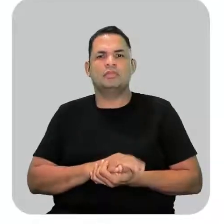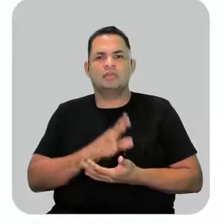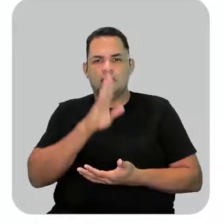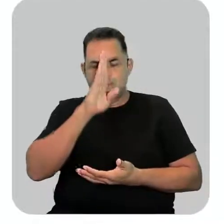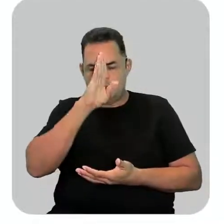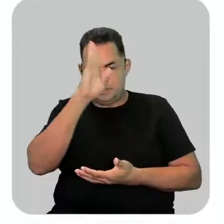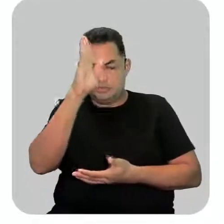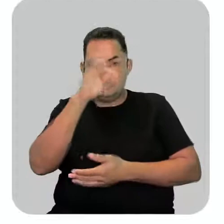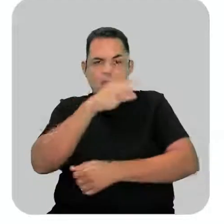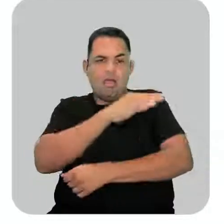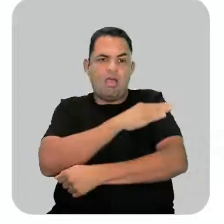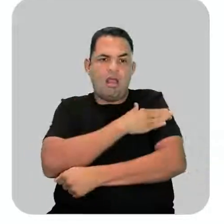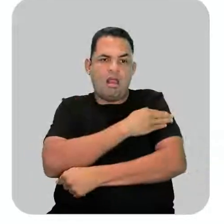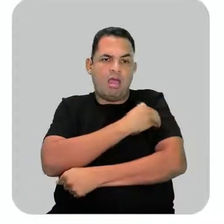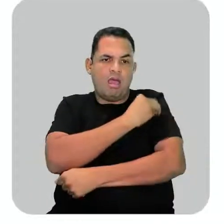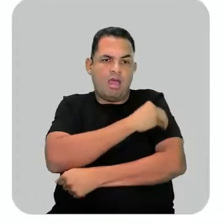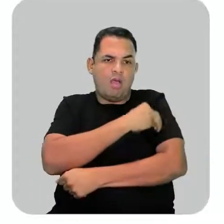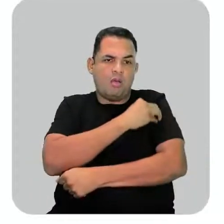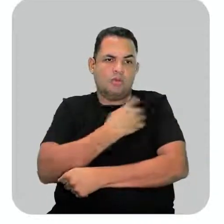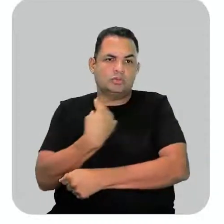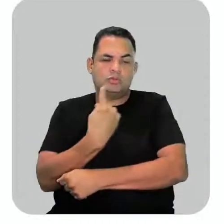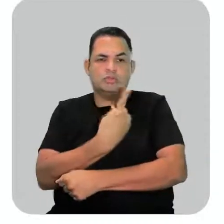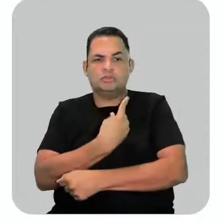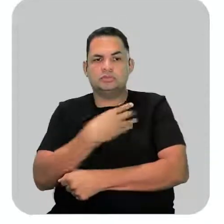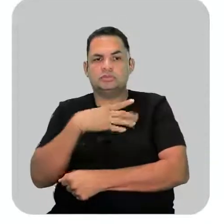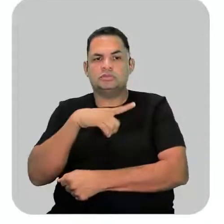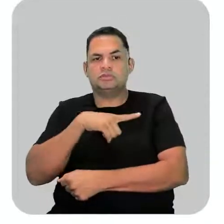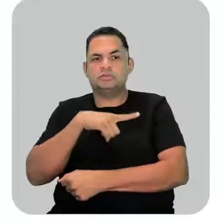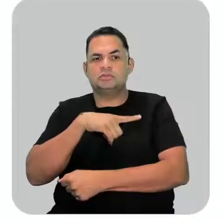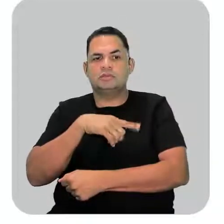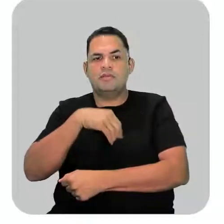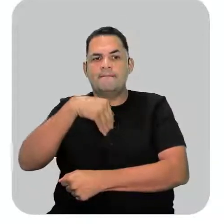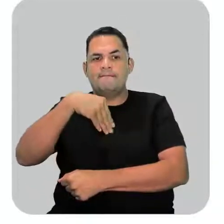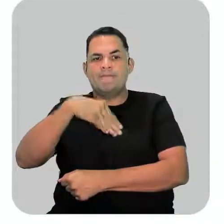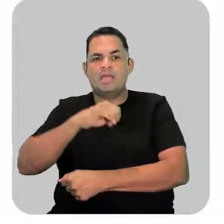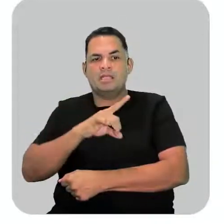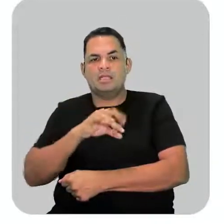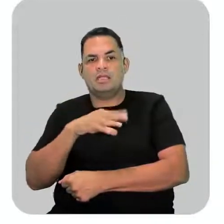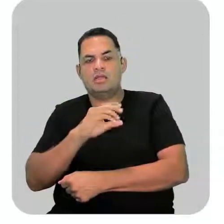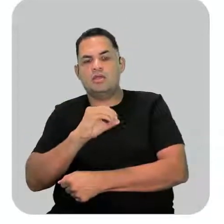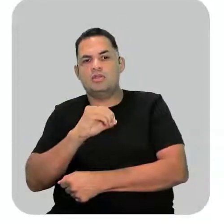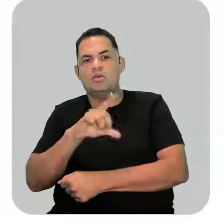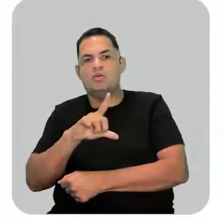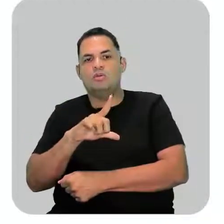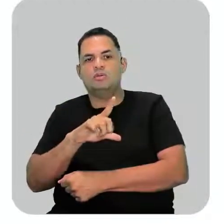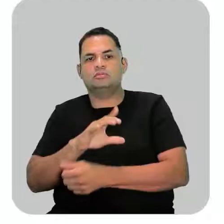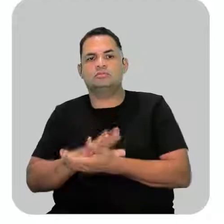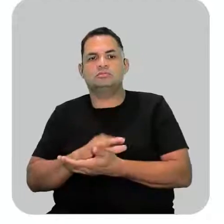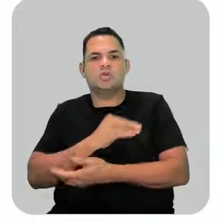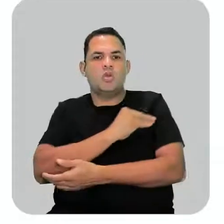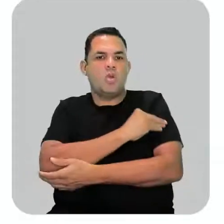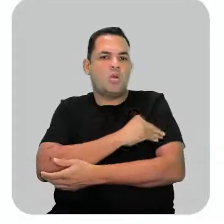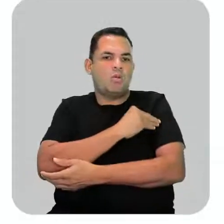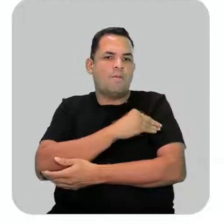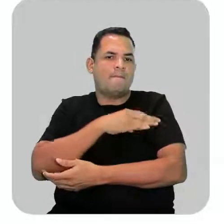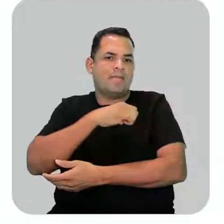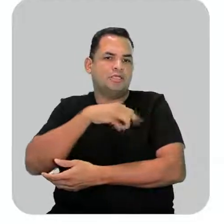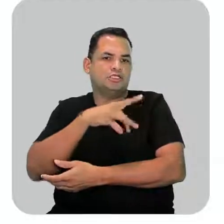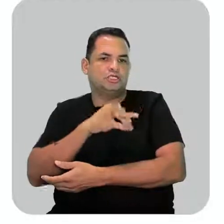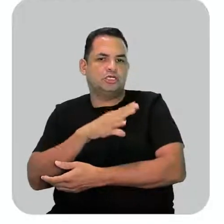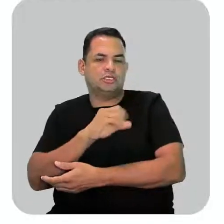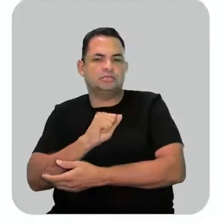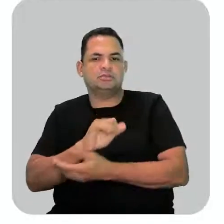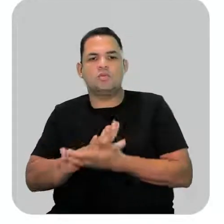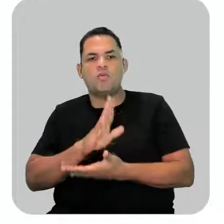Os principais álcools que nós temos são o metanol, que é um álcool metílico, aqui é sua estrutura.